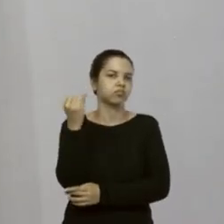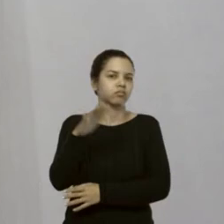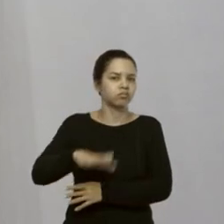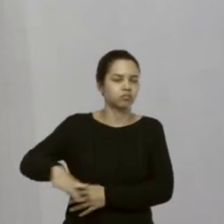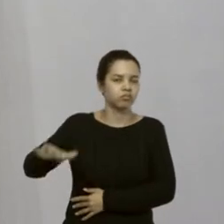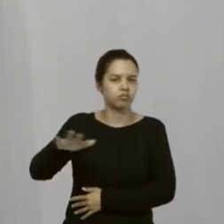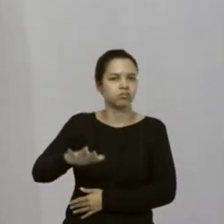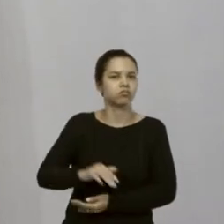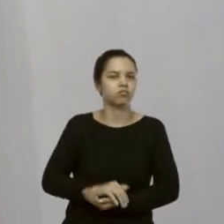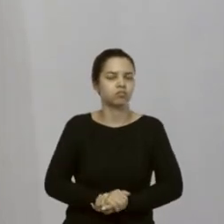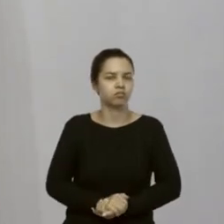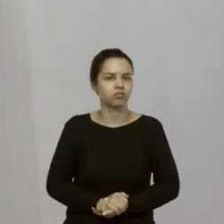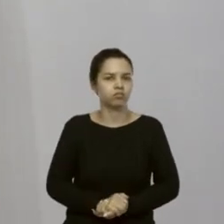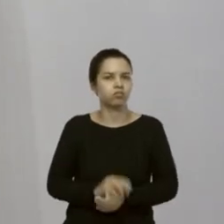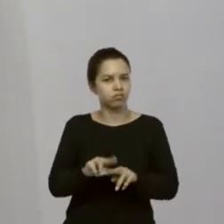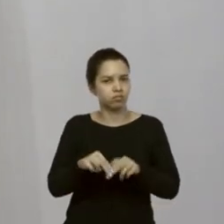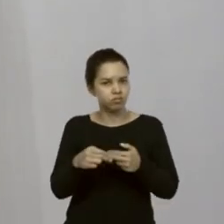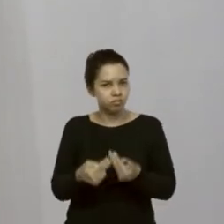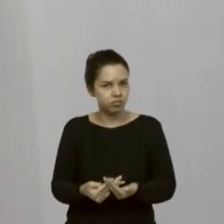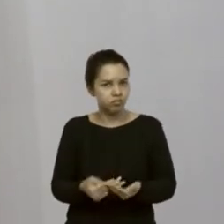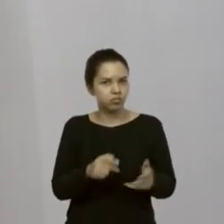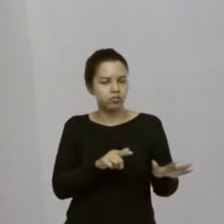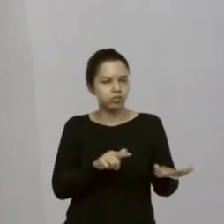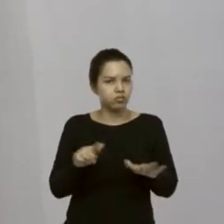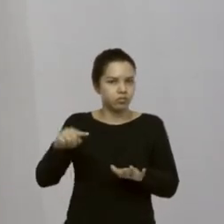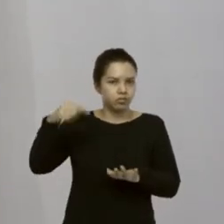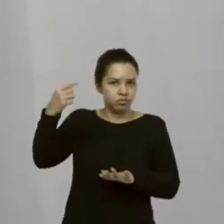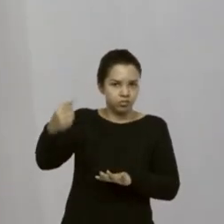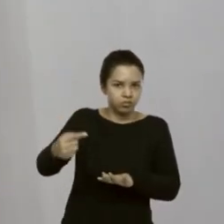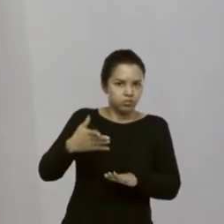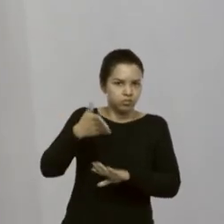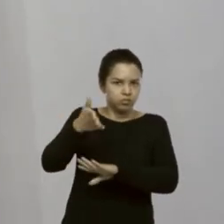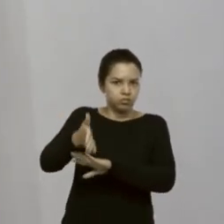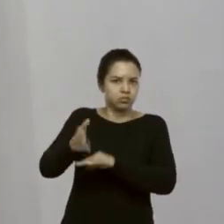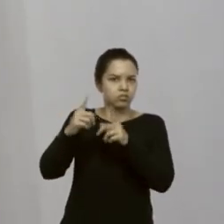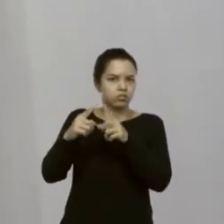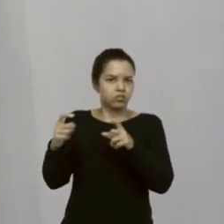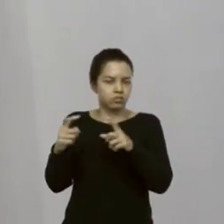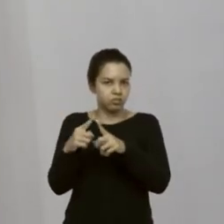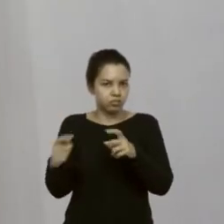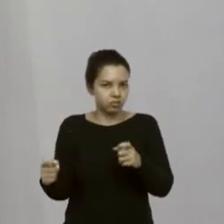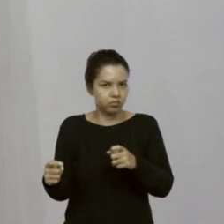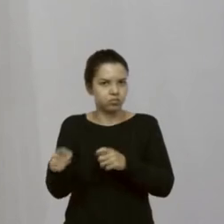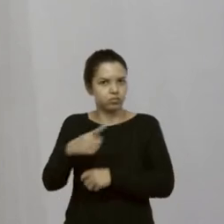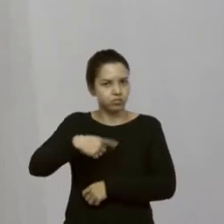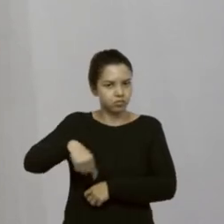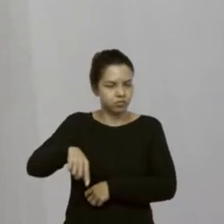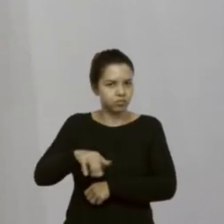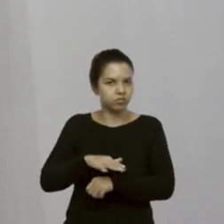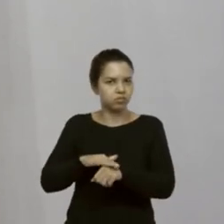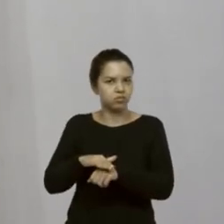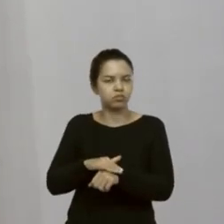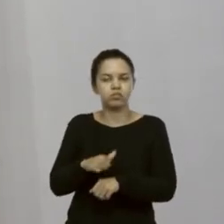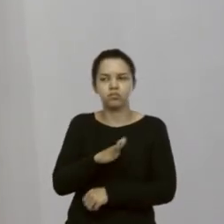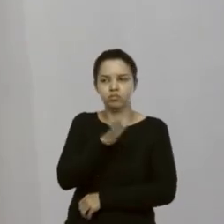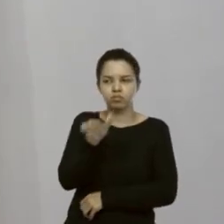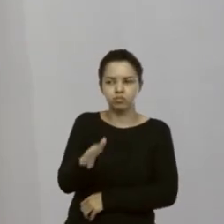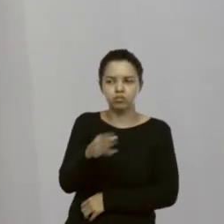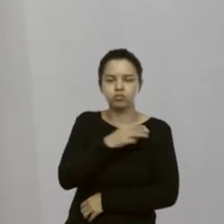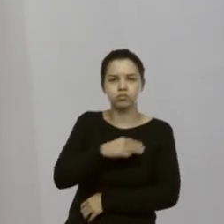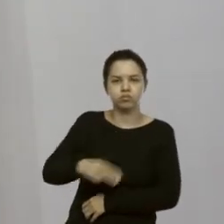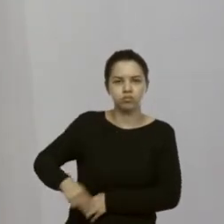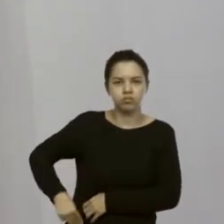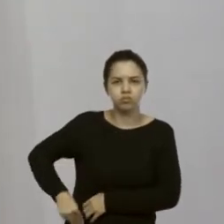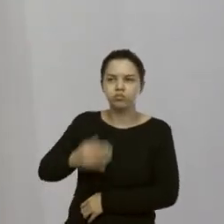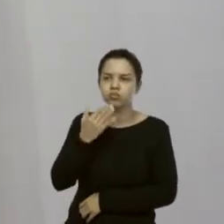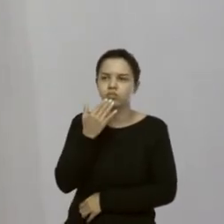Por isso, estamos semana que vem em Brasília com o nosso deputado federal Peninha, aonde vamos juntos ao ministro pedir solução